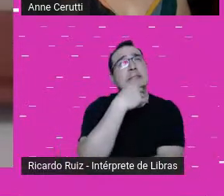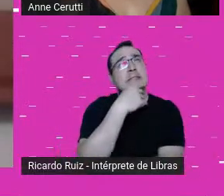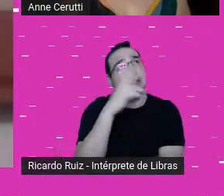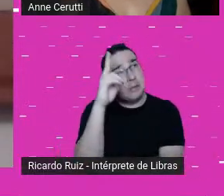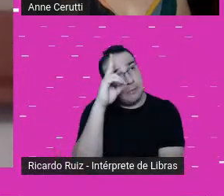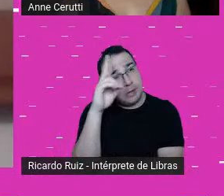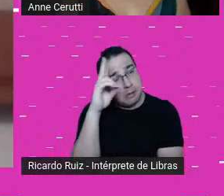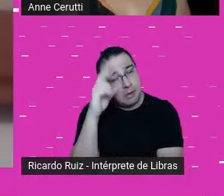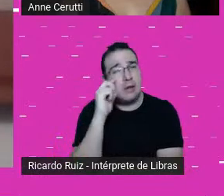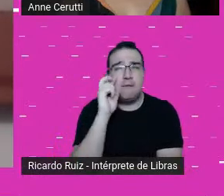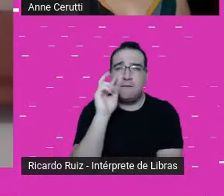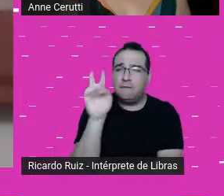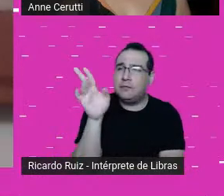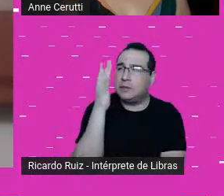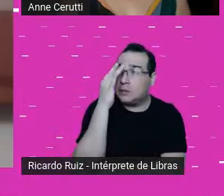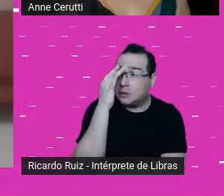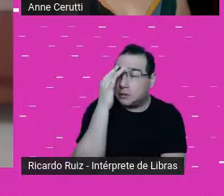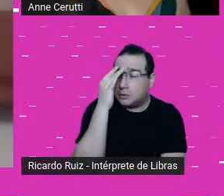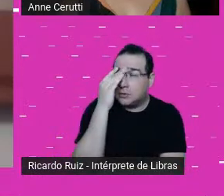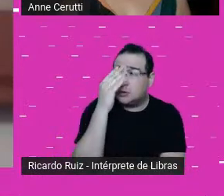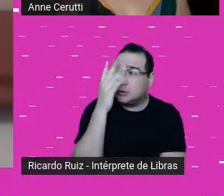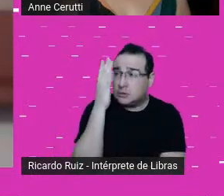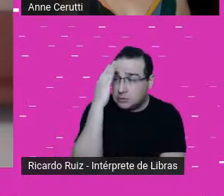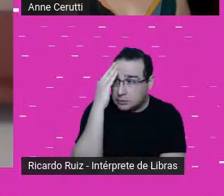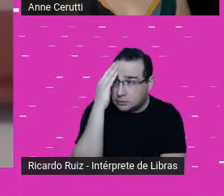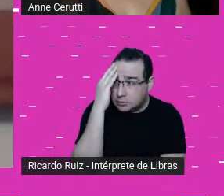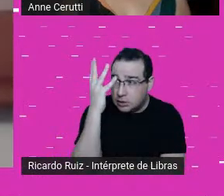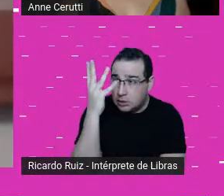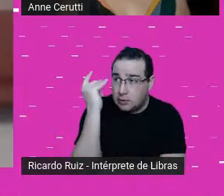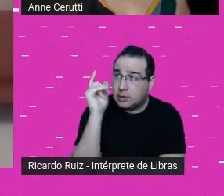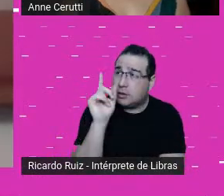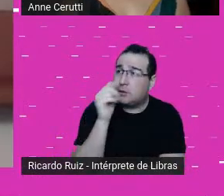havia assistido, se eu não me engano, ele viu,